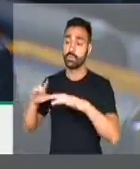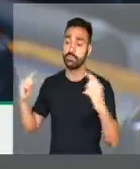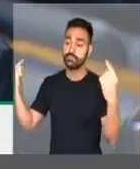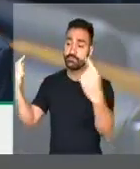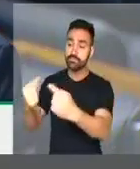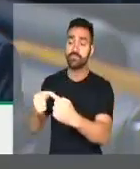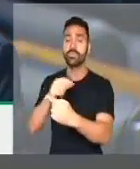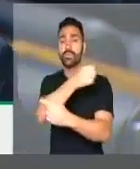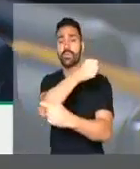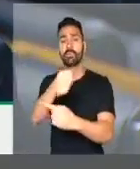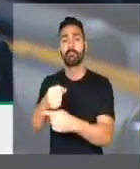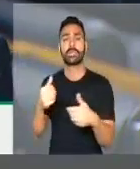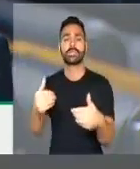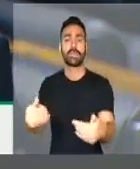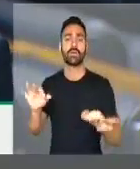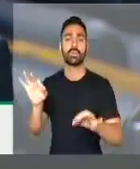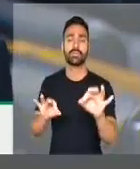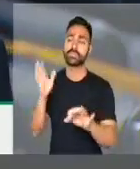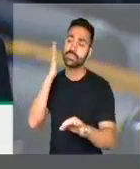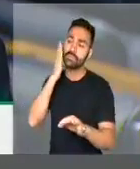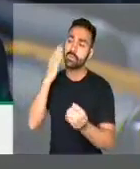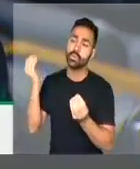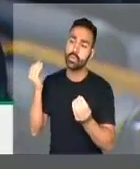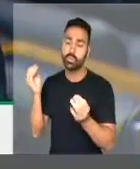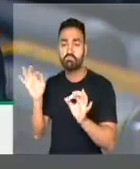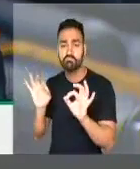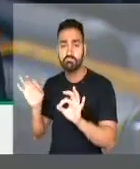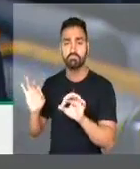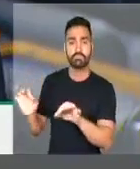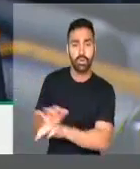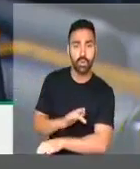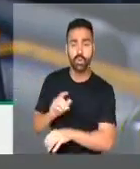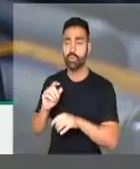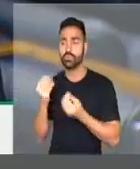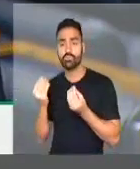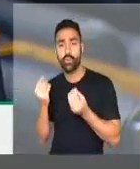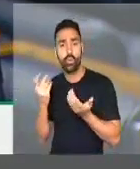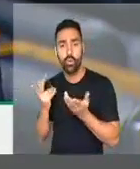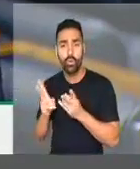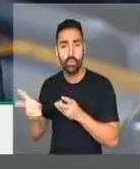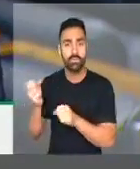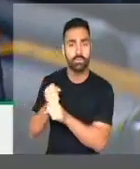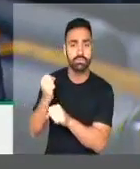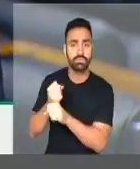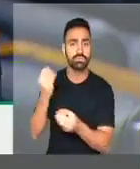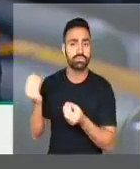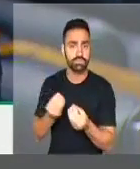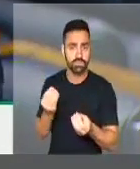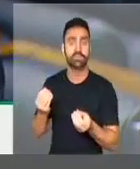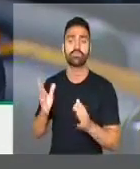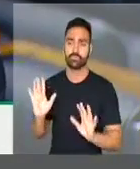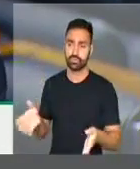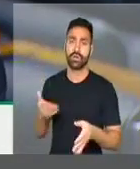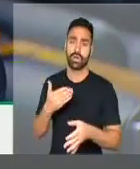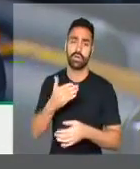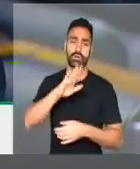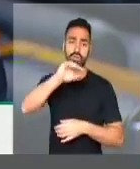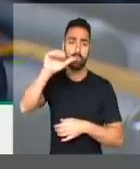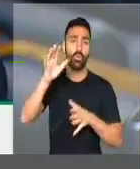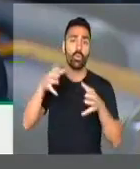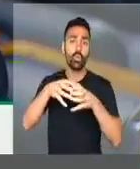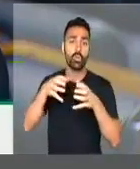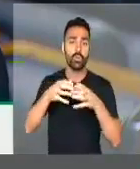do ministro do planejamento o a conclusão de um trabalho que foi feito presente ontem oficializou uma equipe interna e